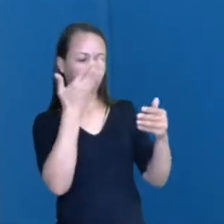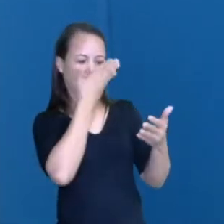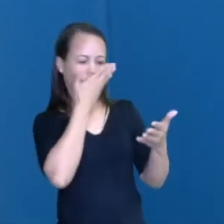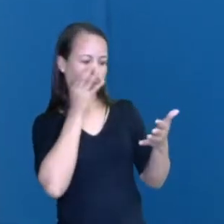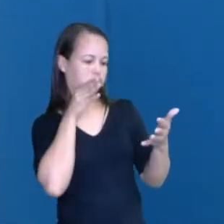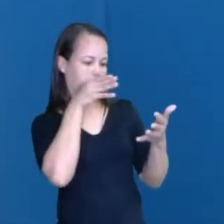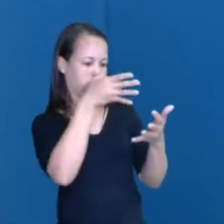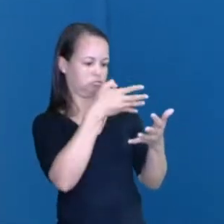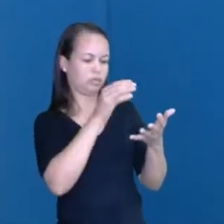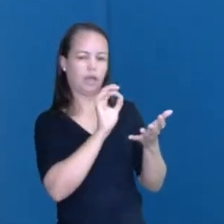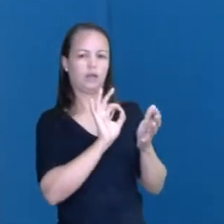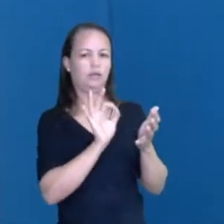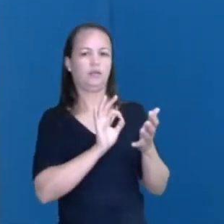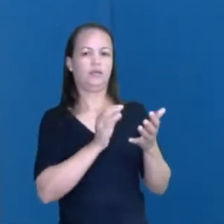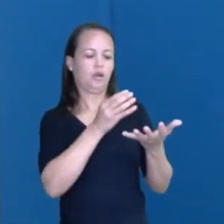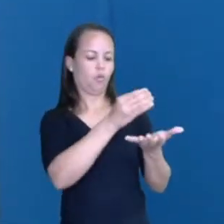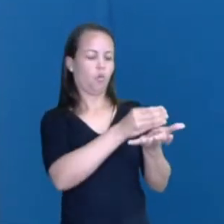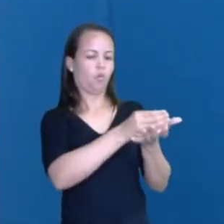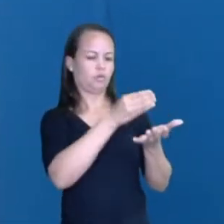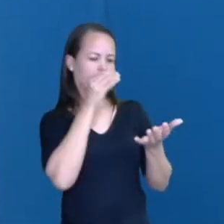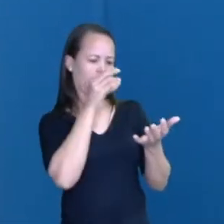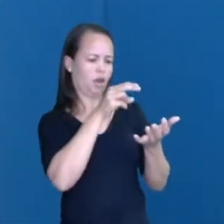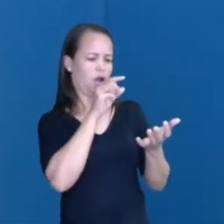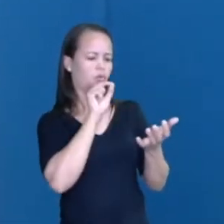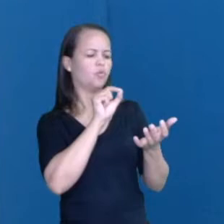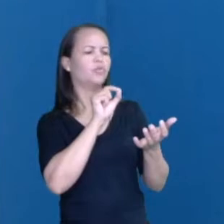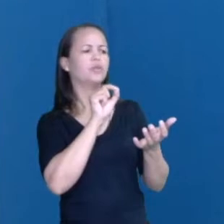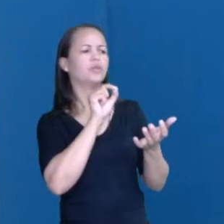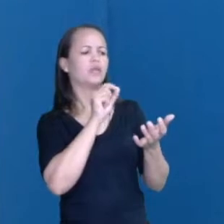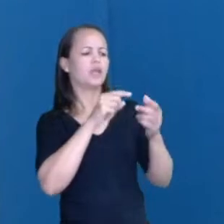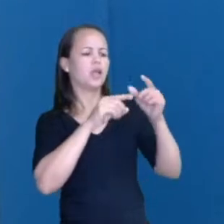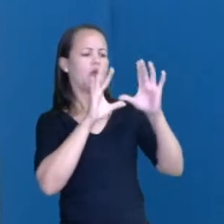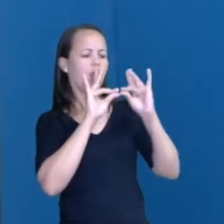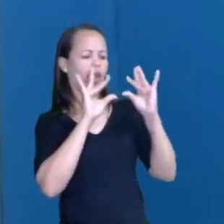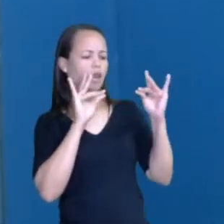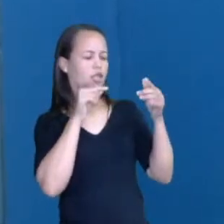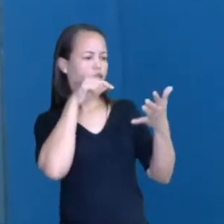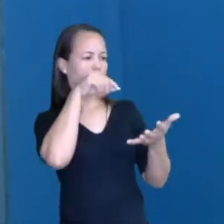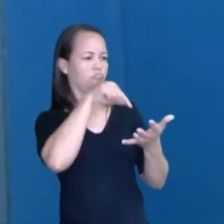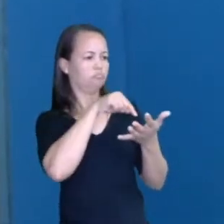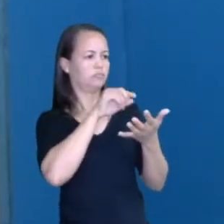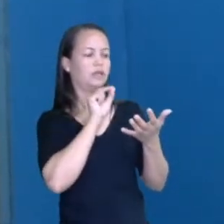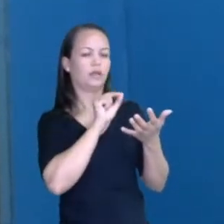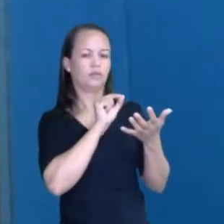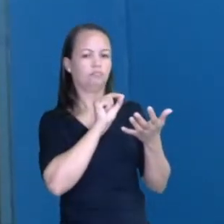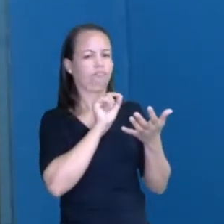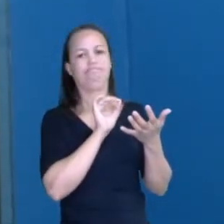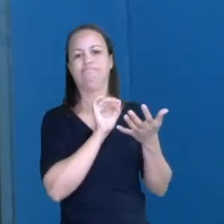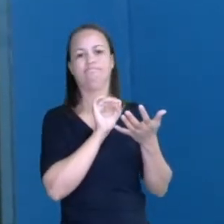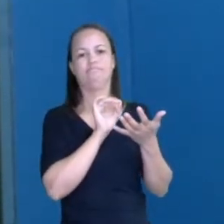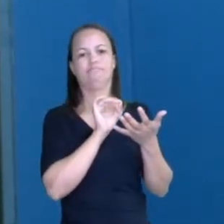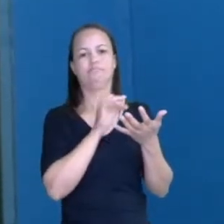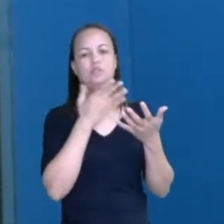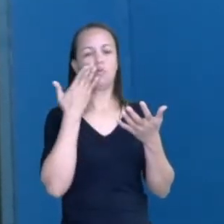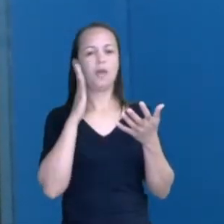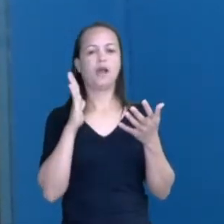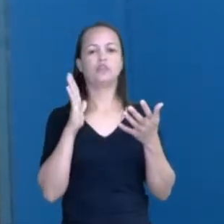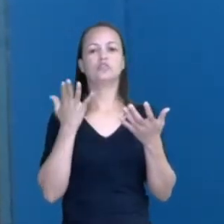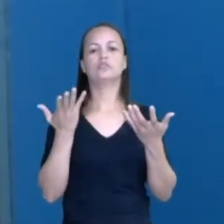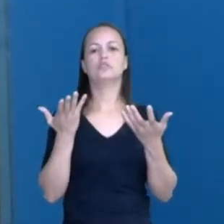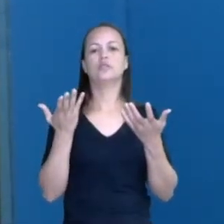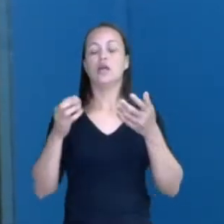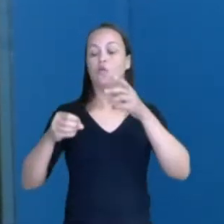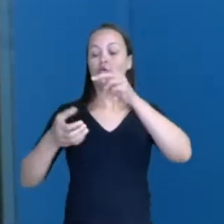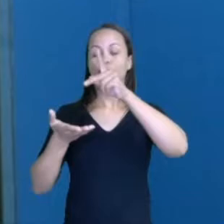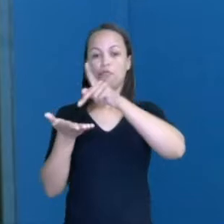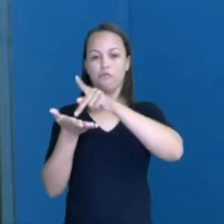um líquido aqui dentro desses copinhos, vocês conseguiriam identificar que líquido estaria dentro do copo de vidro, mas não qual líquido estaria no copinho